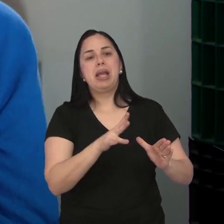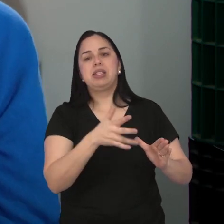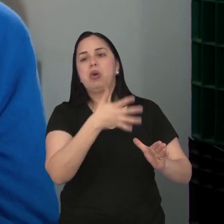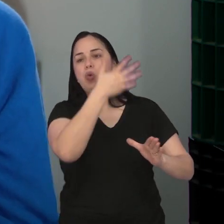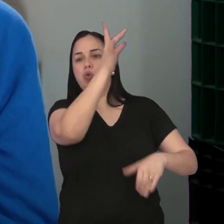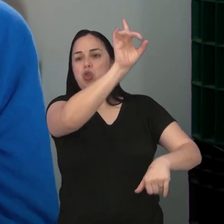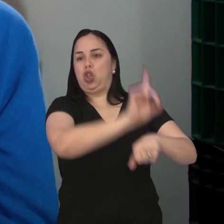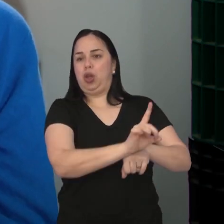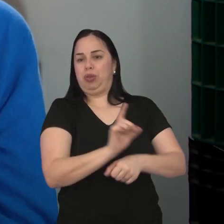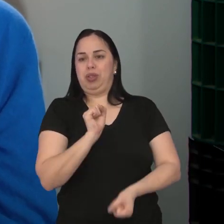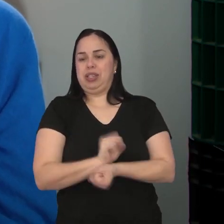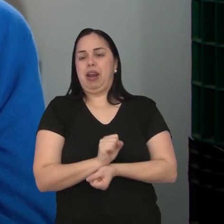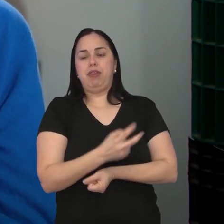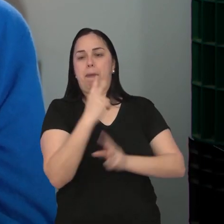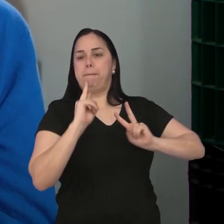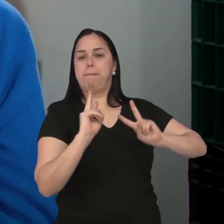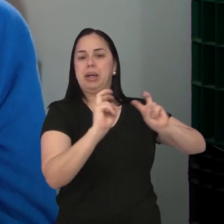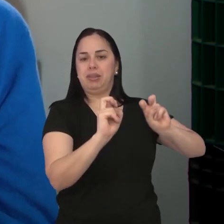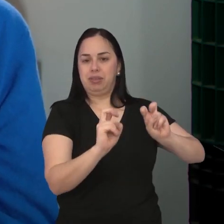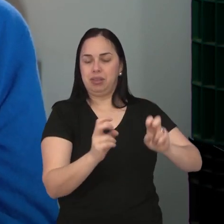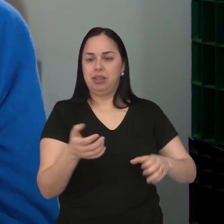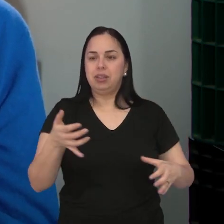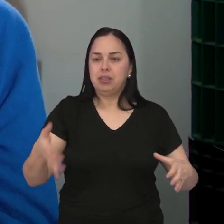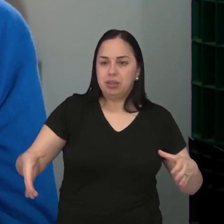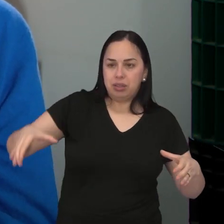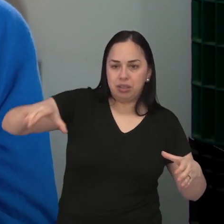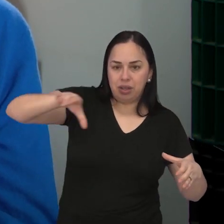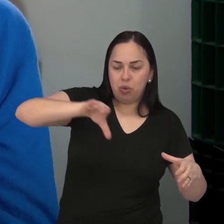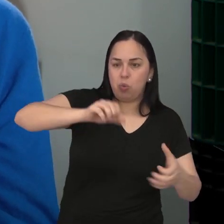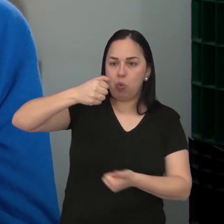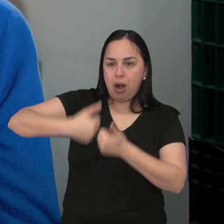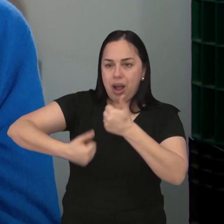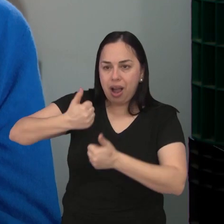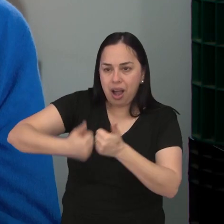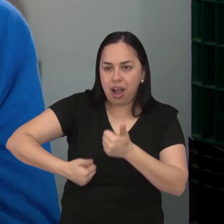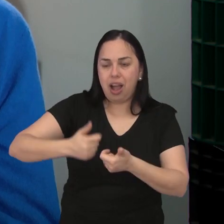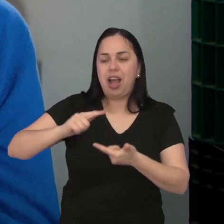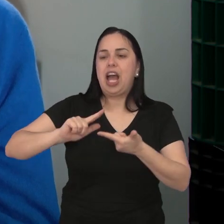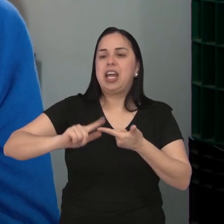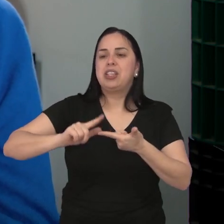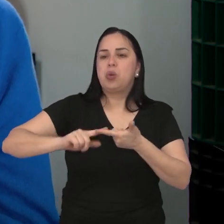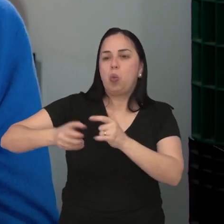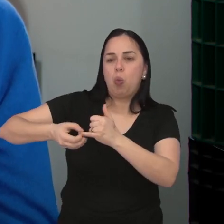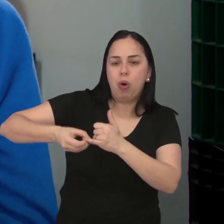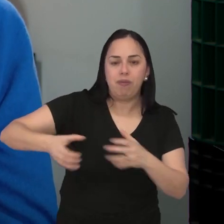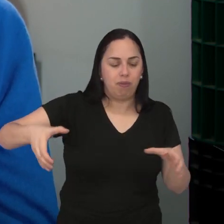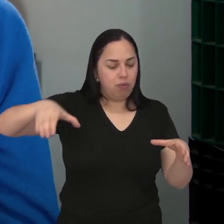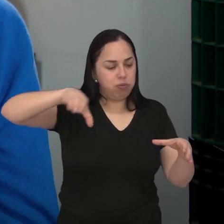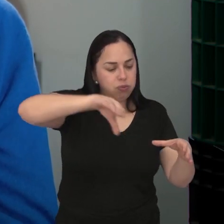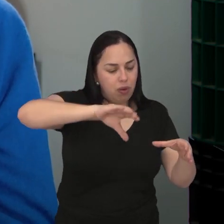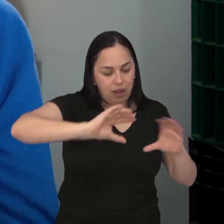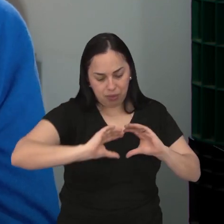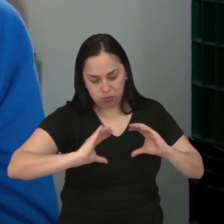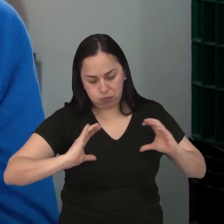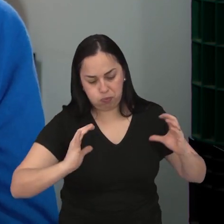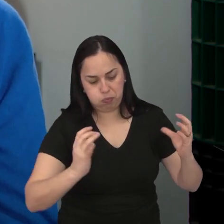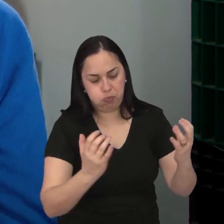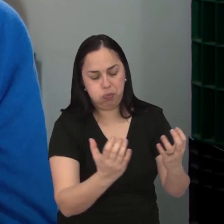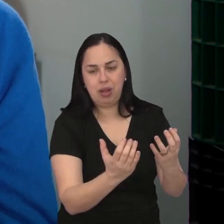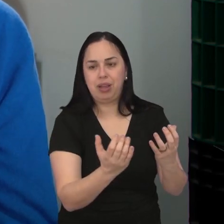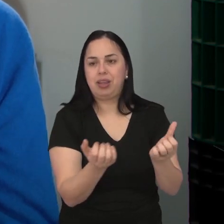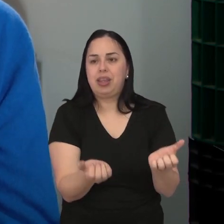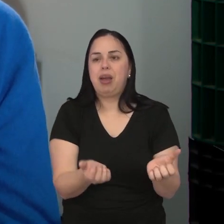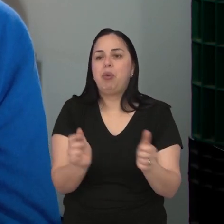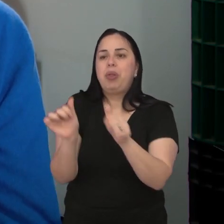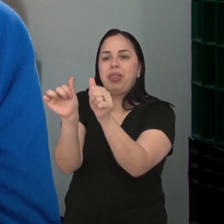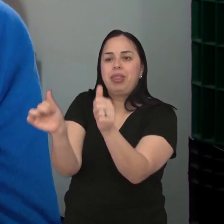senhor percebesse. No momento que vai arroz, que vai o alimento para a mesa do senhor, com toda essa